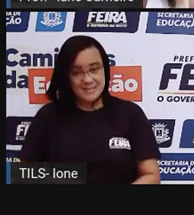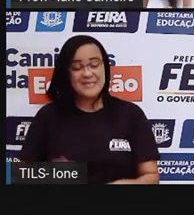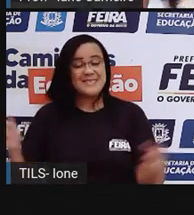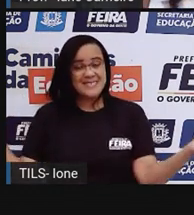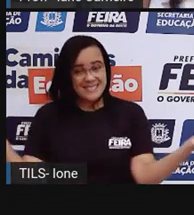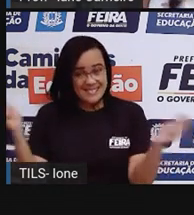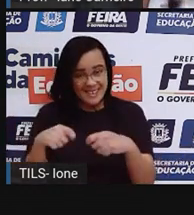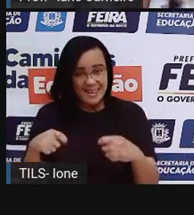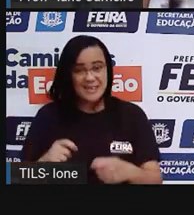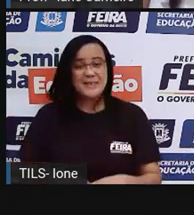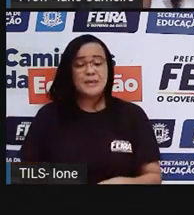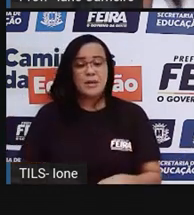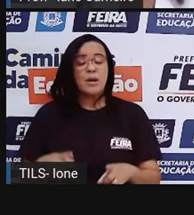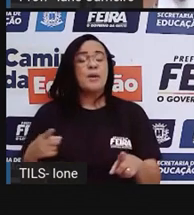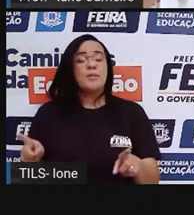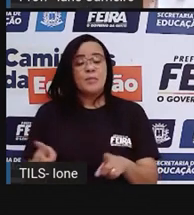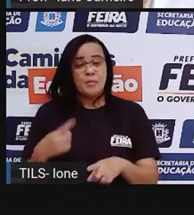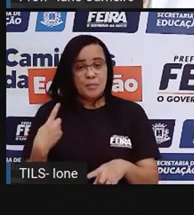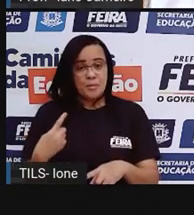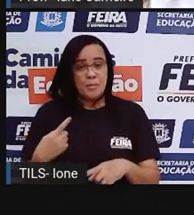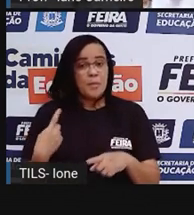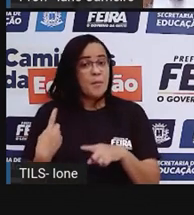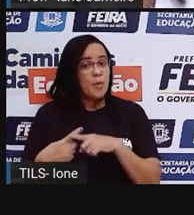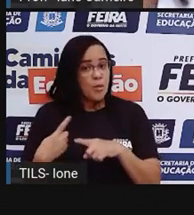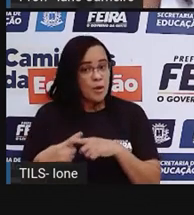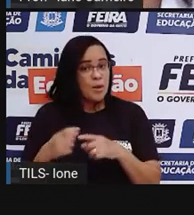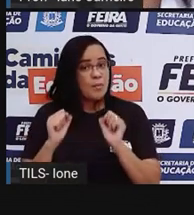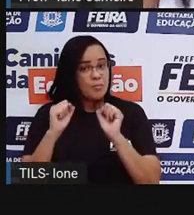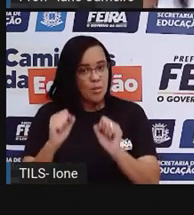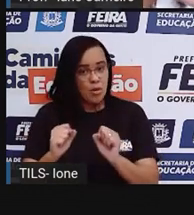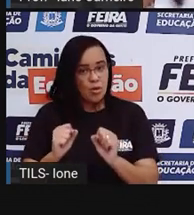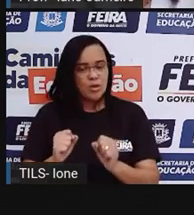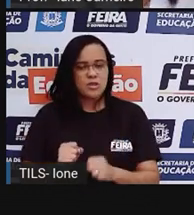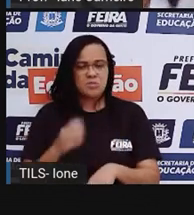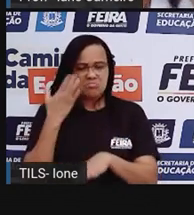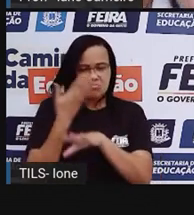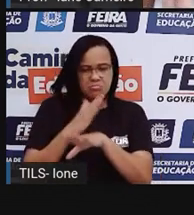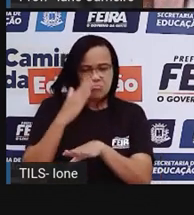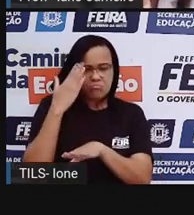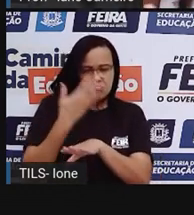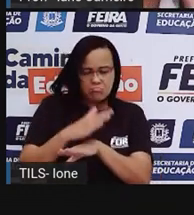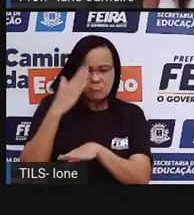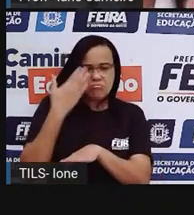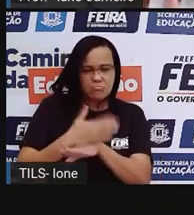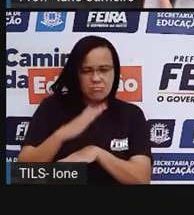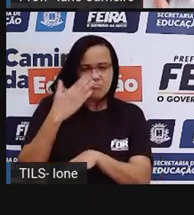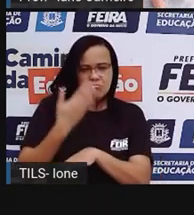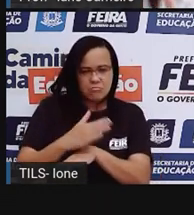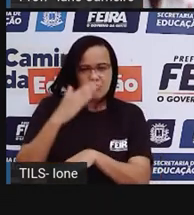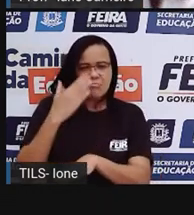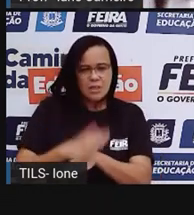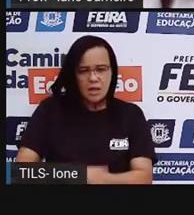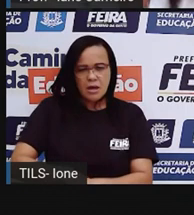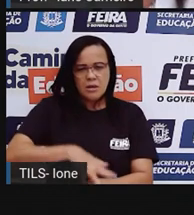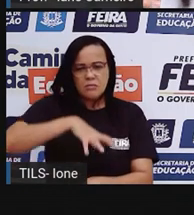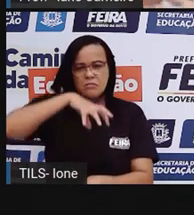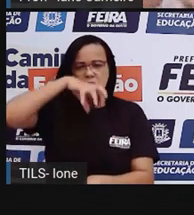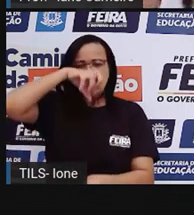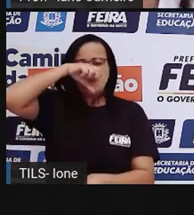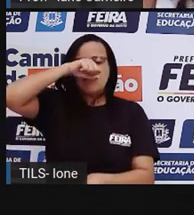aí você pode também fazer um exercício de respiração, né? Então, você pode imaginar aí, enquanto você está com seu pote da